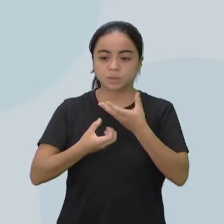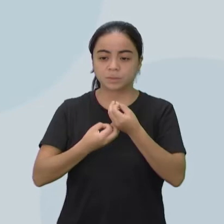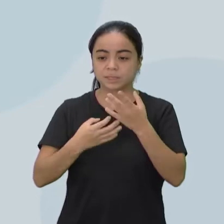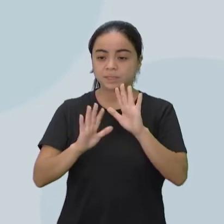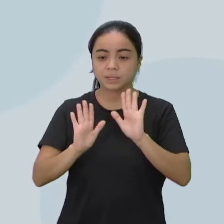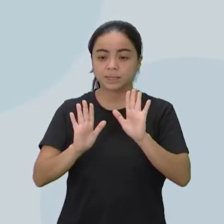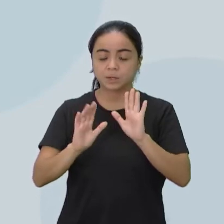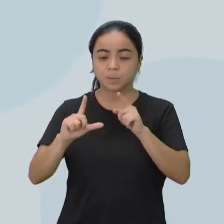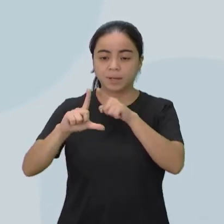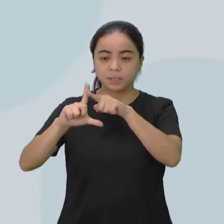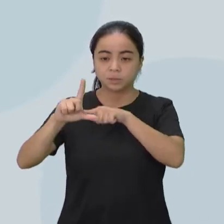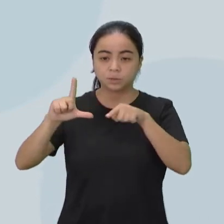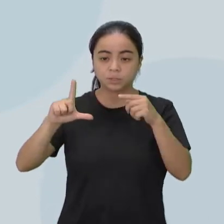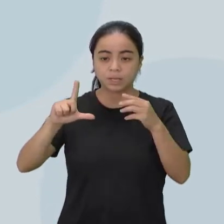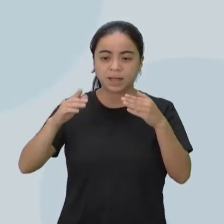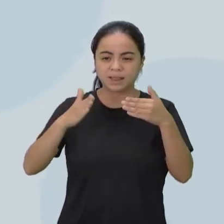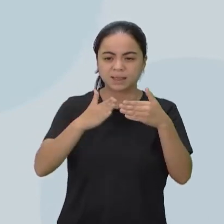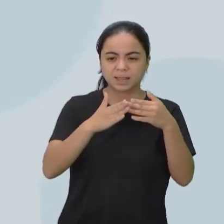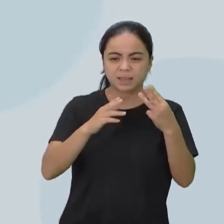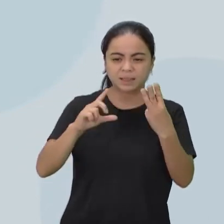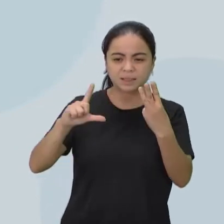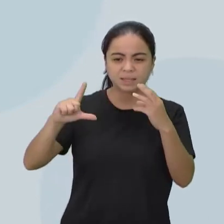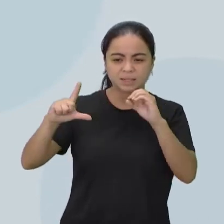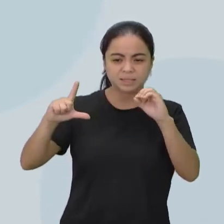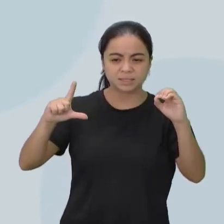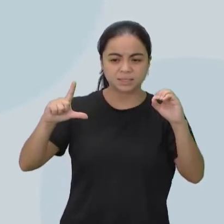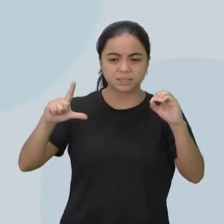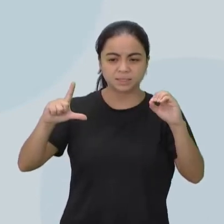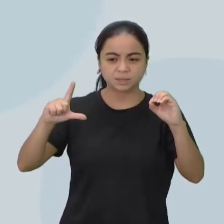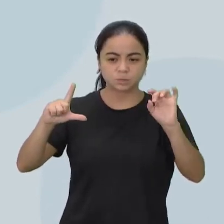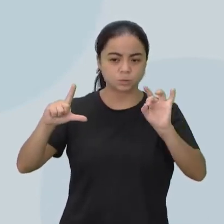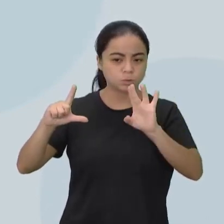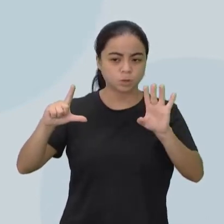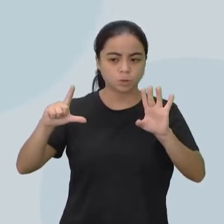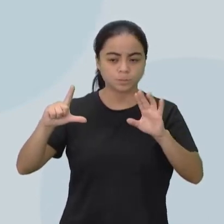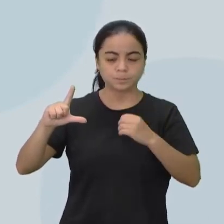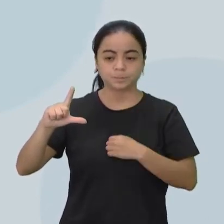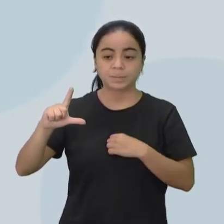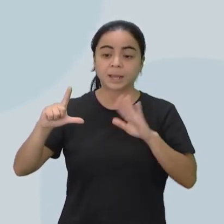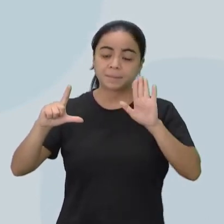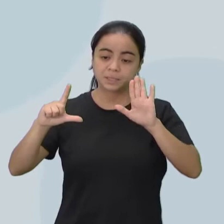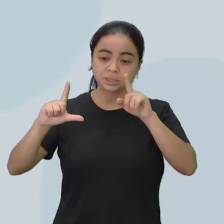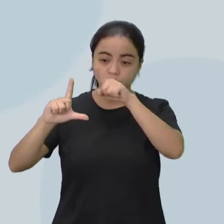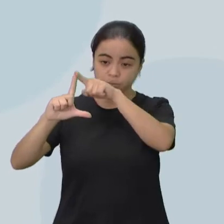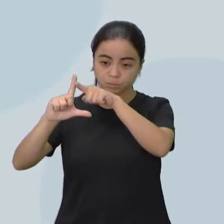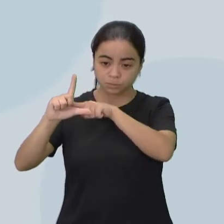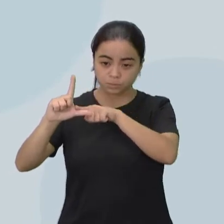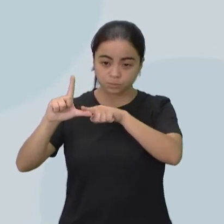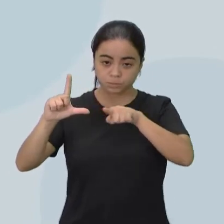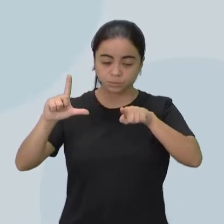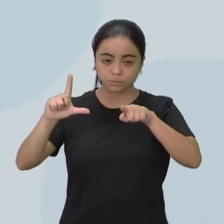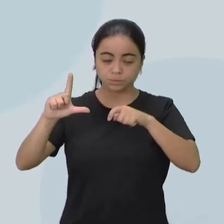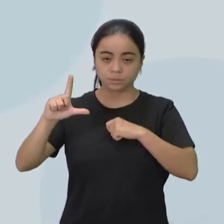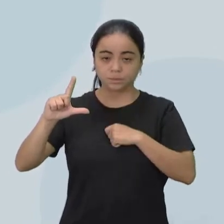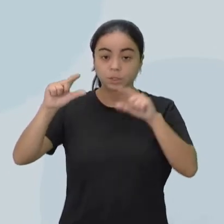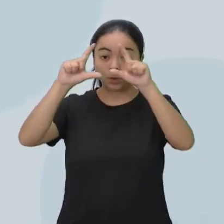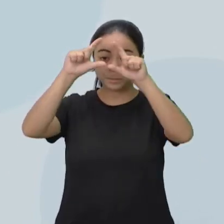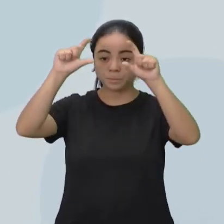até a distância de 300 metros, que é para começar a dar certo, tá bom? Então, ficou assim. Na tabela,